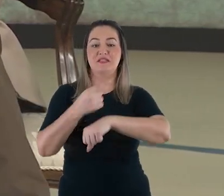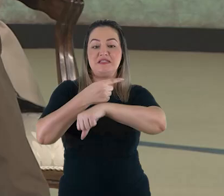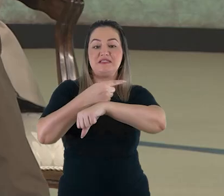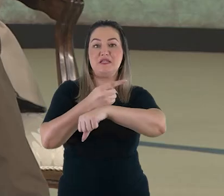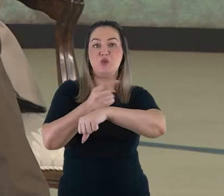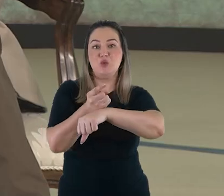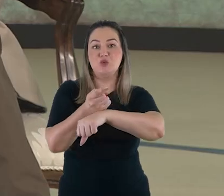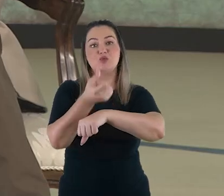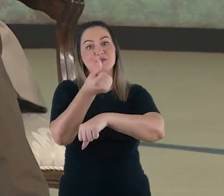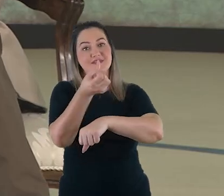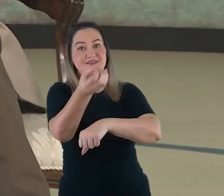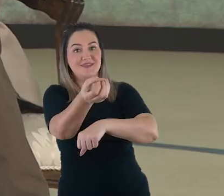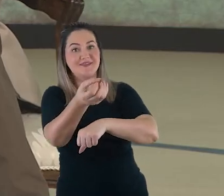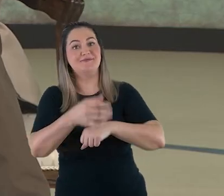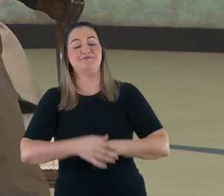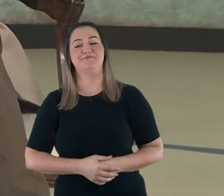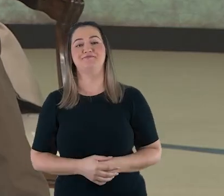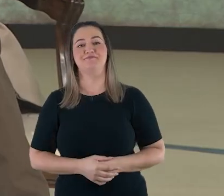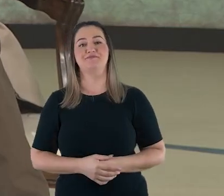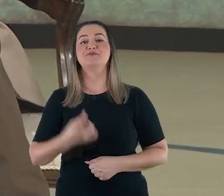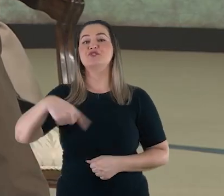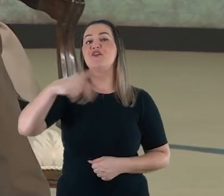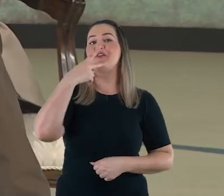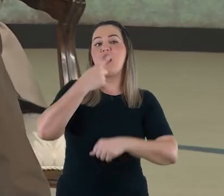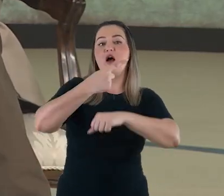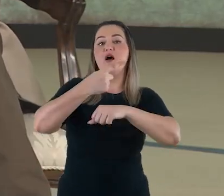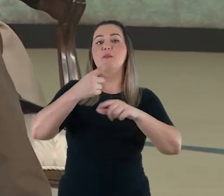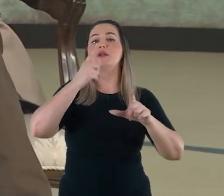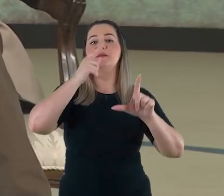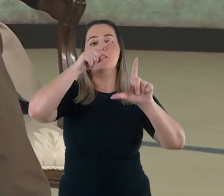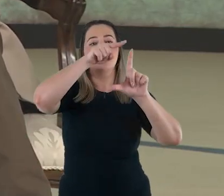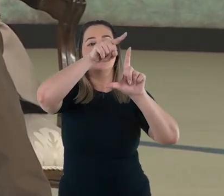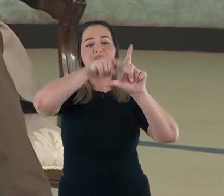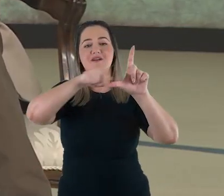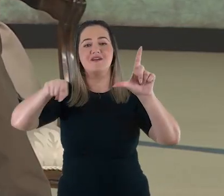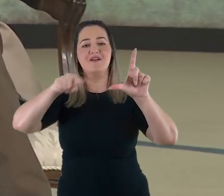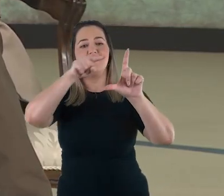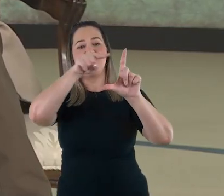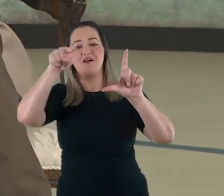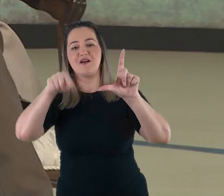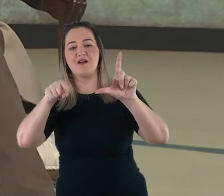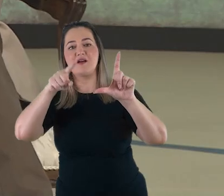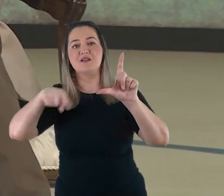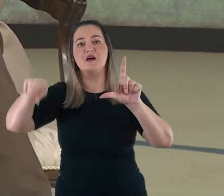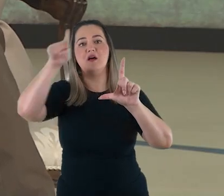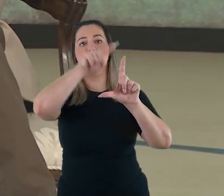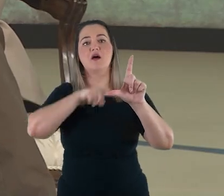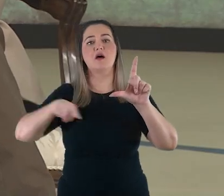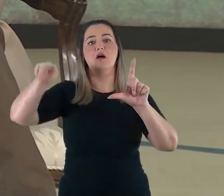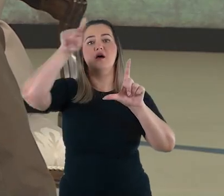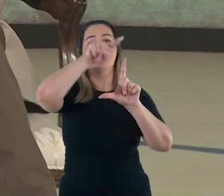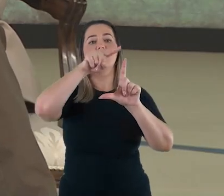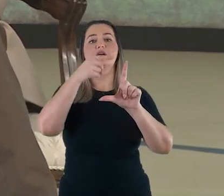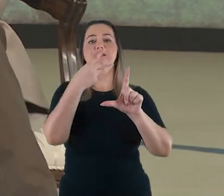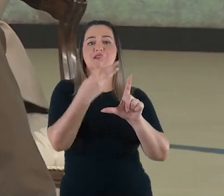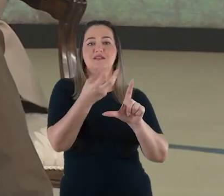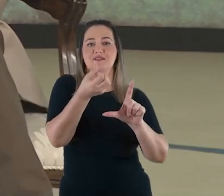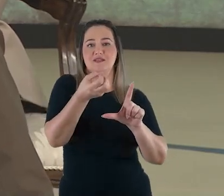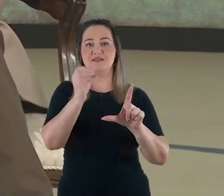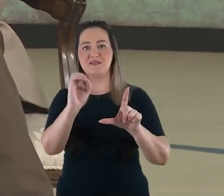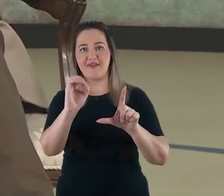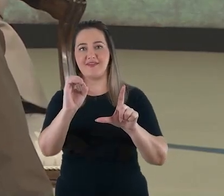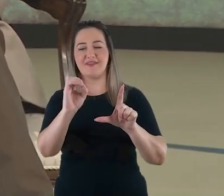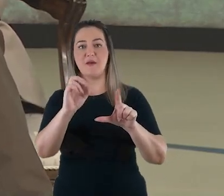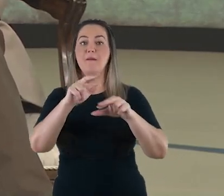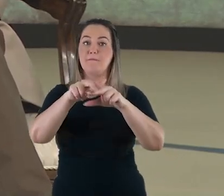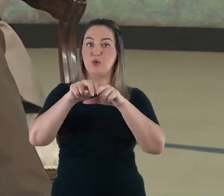60 segundos. Falamos de ângulo de 360 graus. Como você vê, os valores